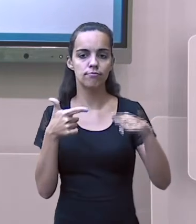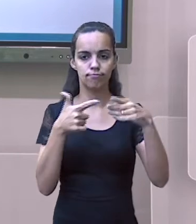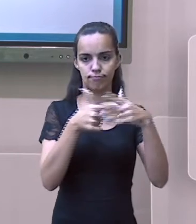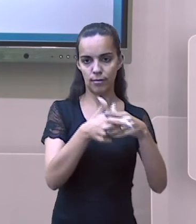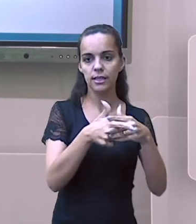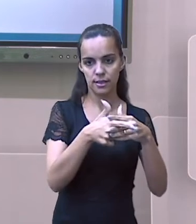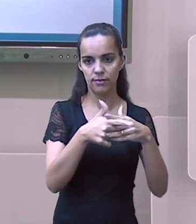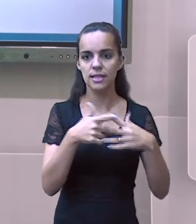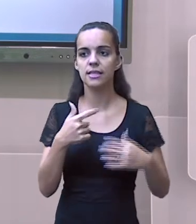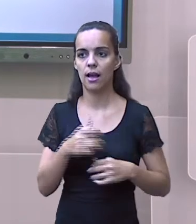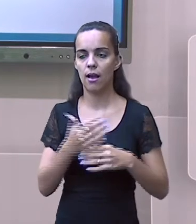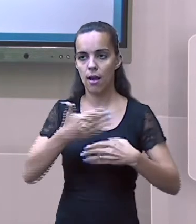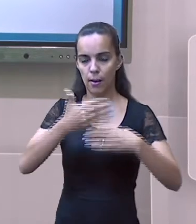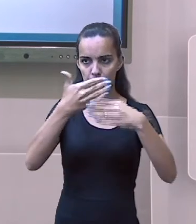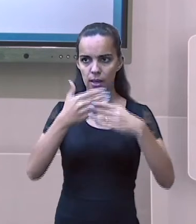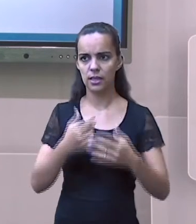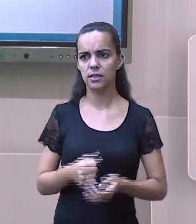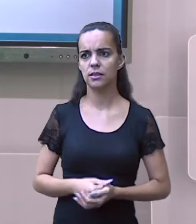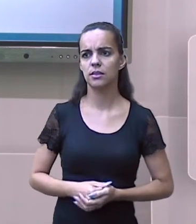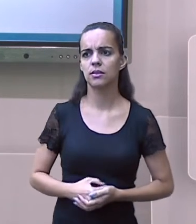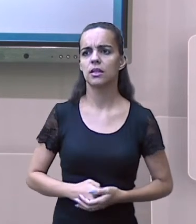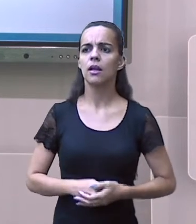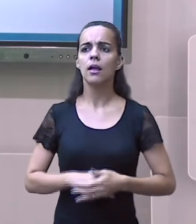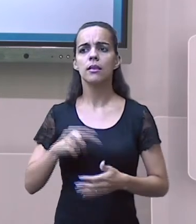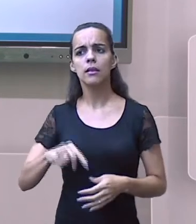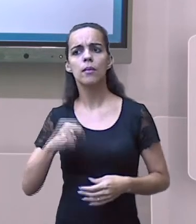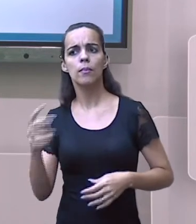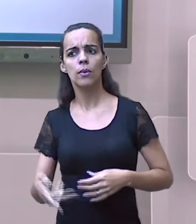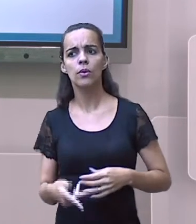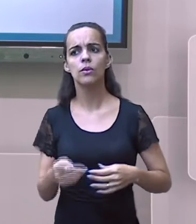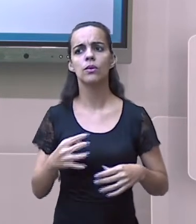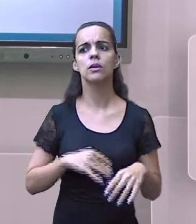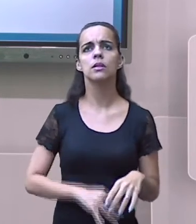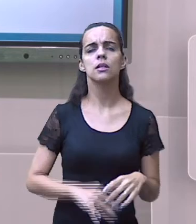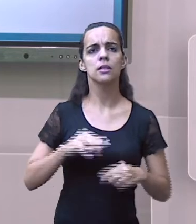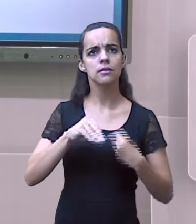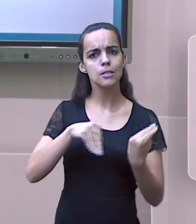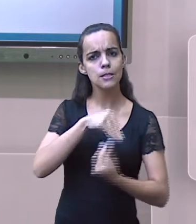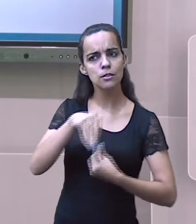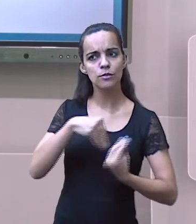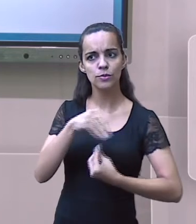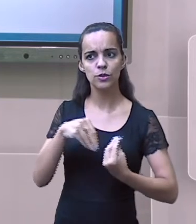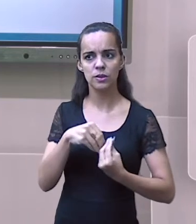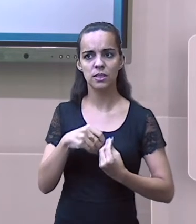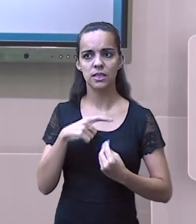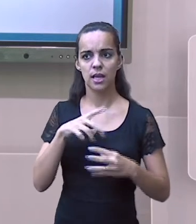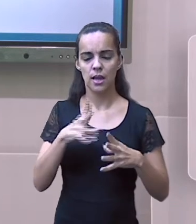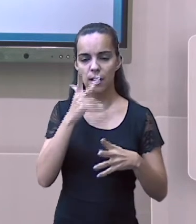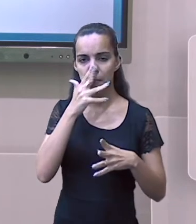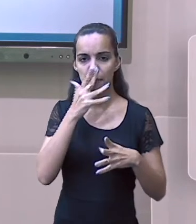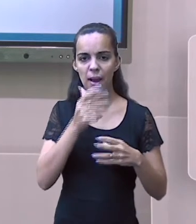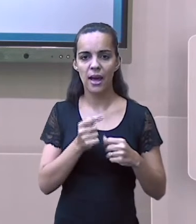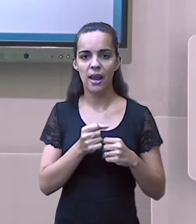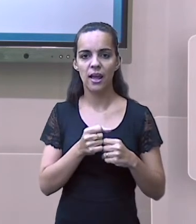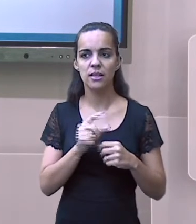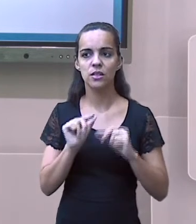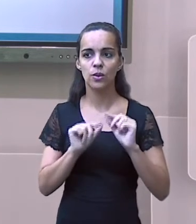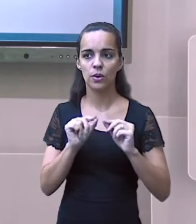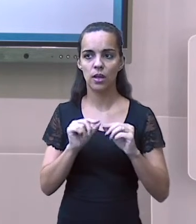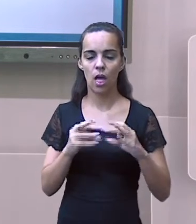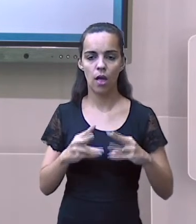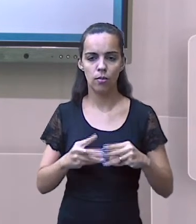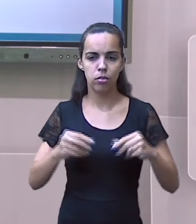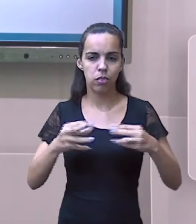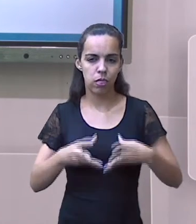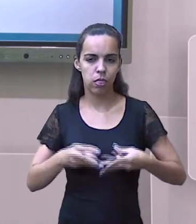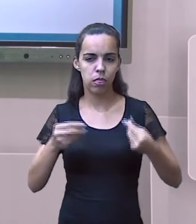misturado todo esse produto. Logo depois dessa mistura, fica como se fosse uma massa mesmo. E aí ela